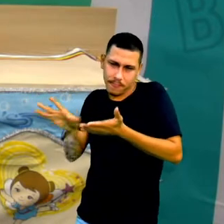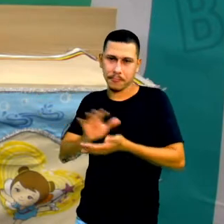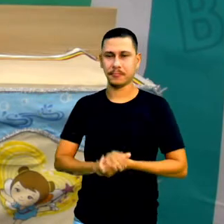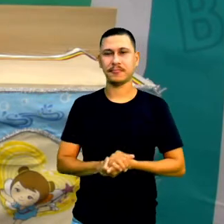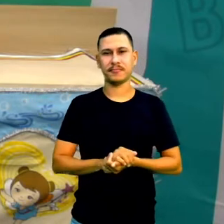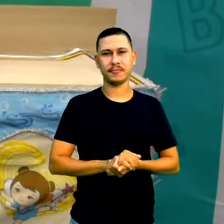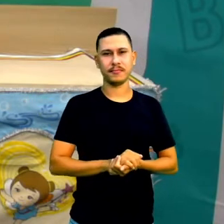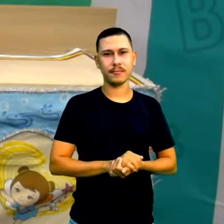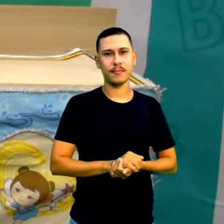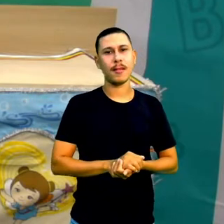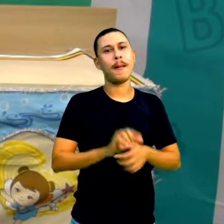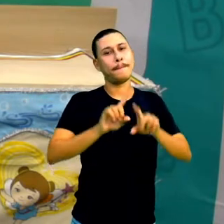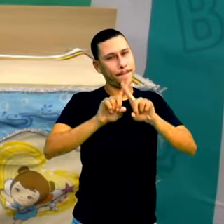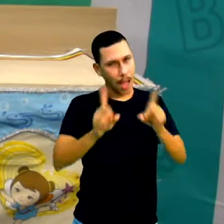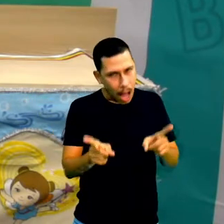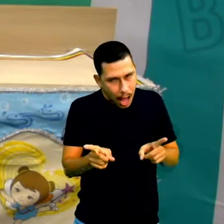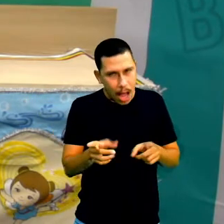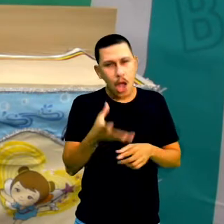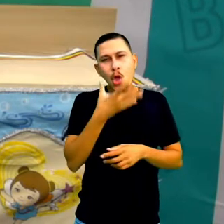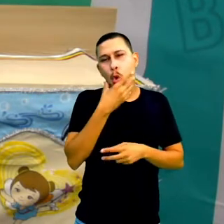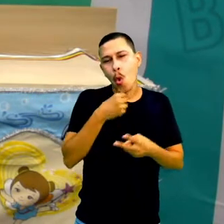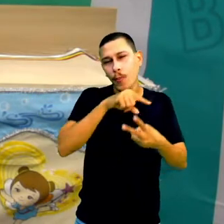Enquanto isso, os espertos